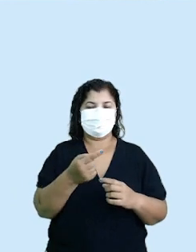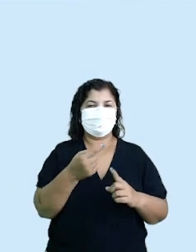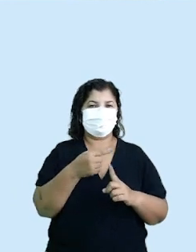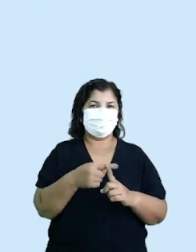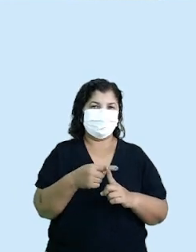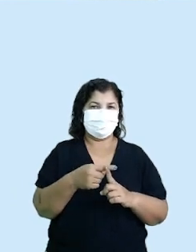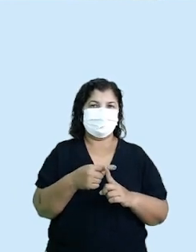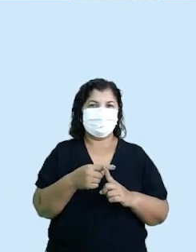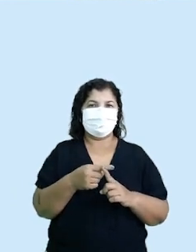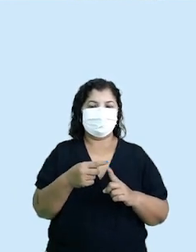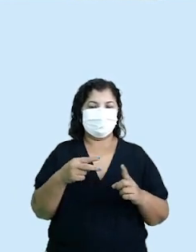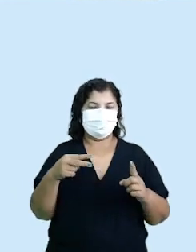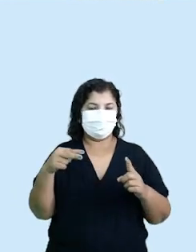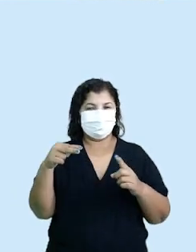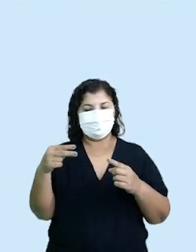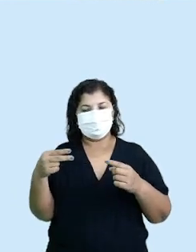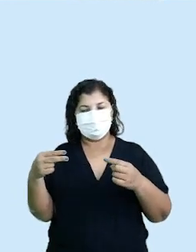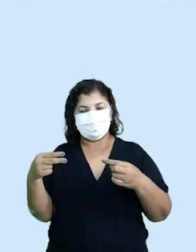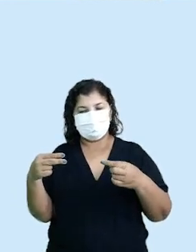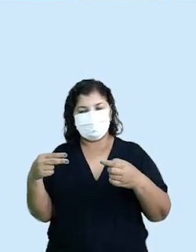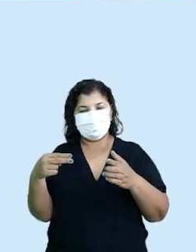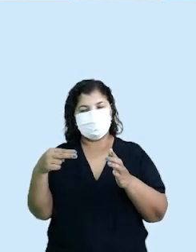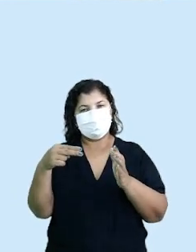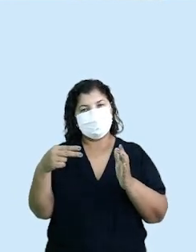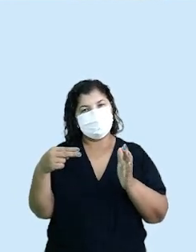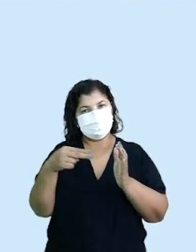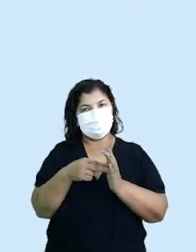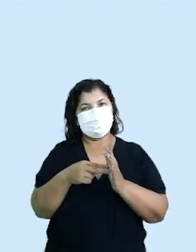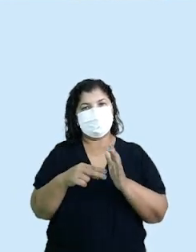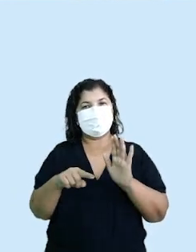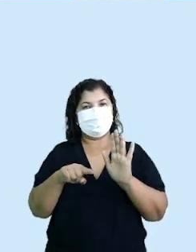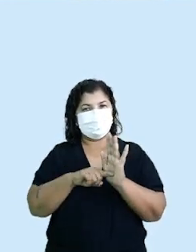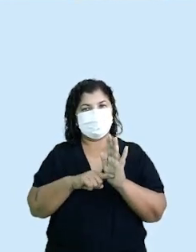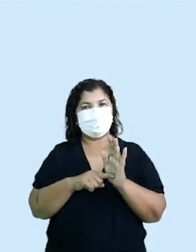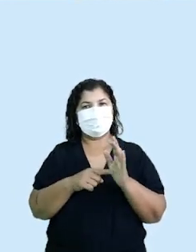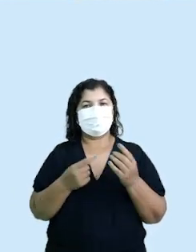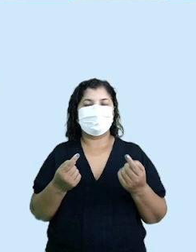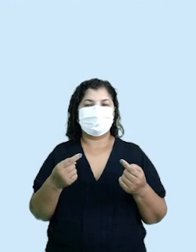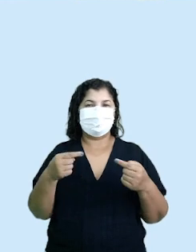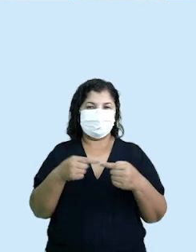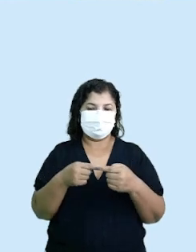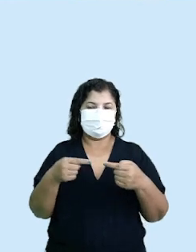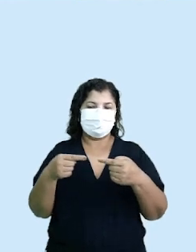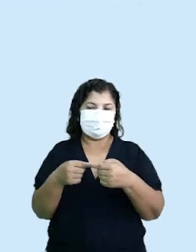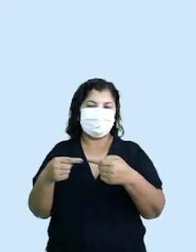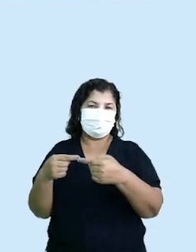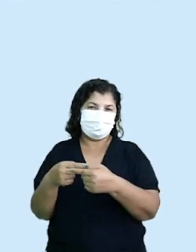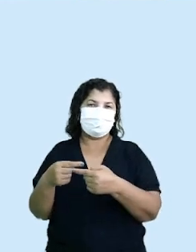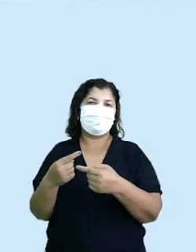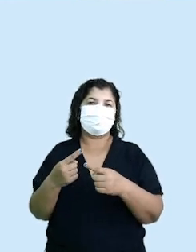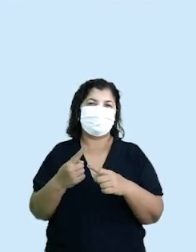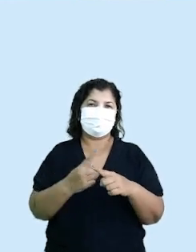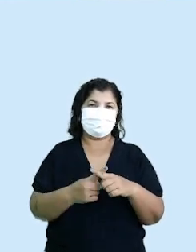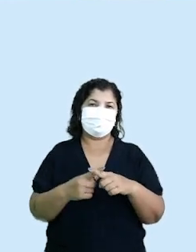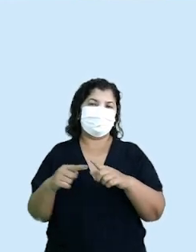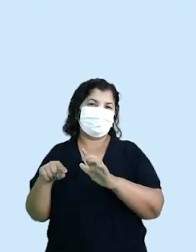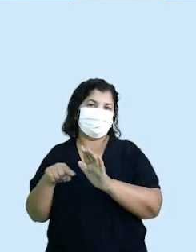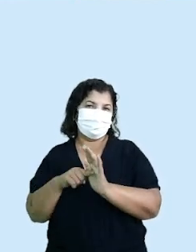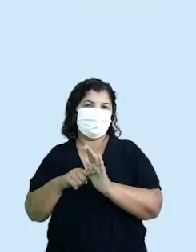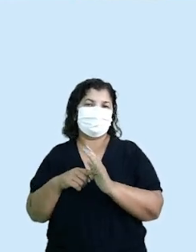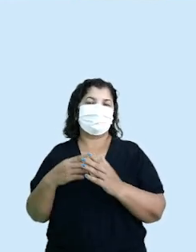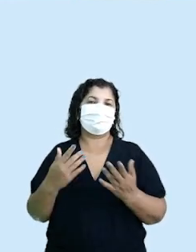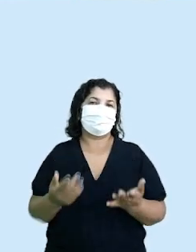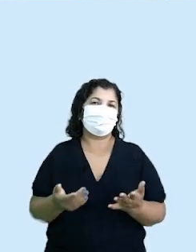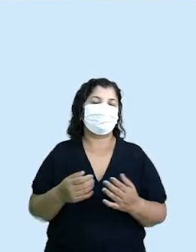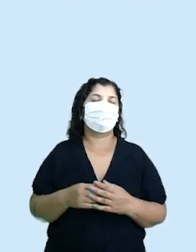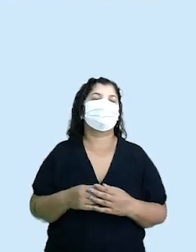e conectar no negativo da outra. O polo positivo no negativo e assim eu vou associando as pilhas. O que é que eu consigo